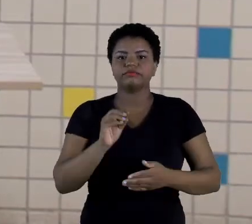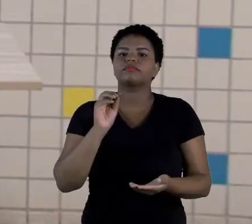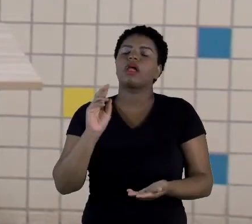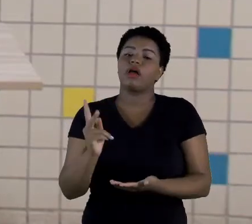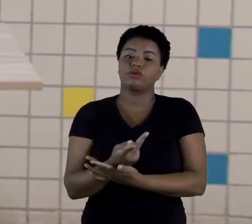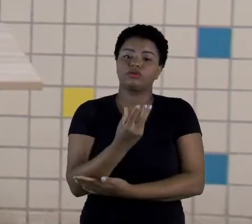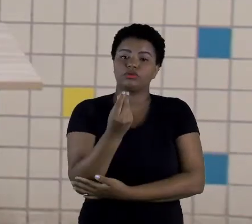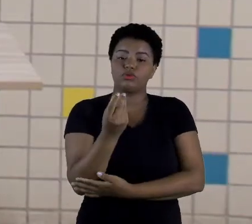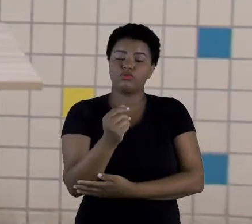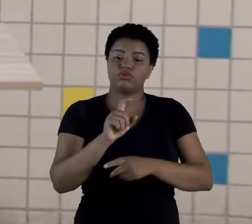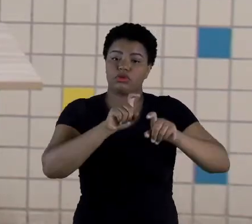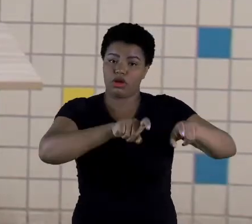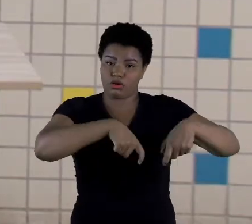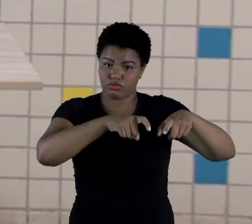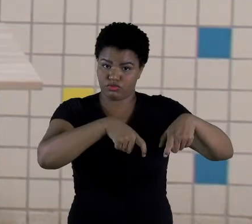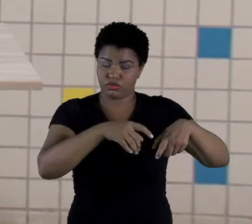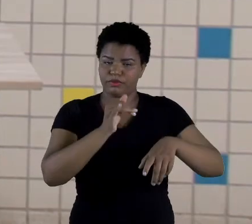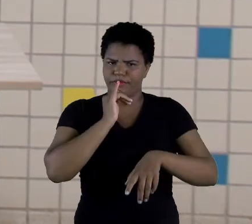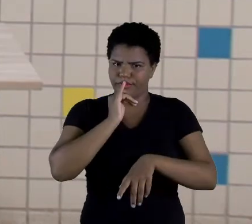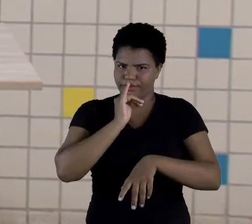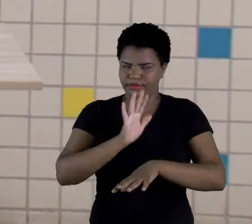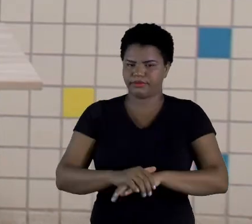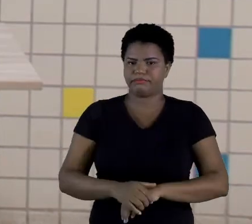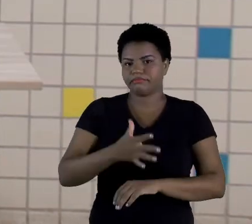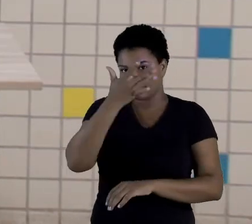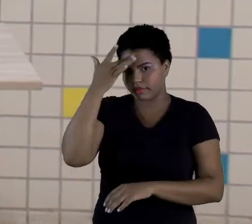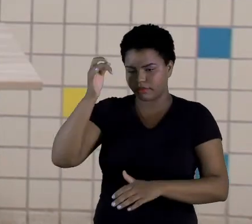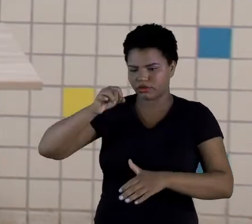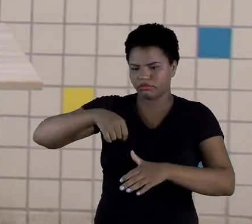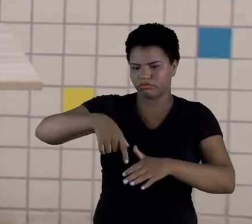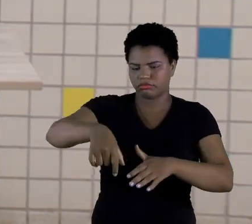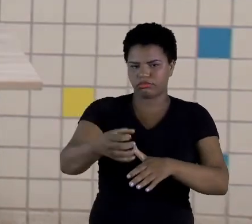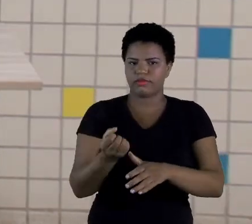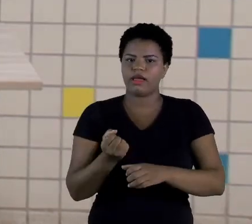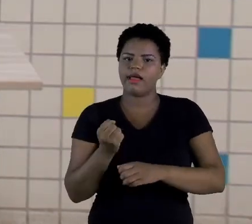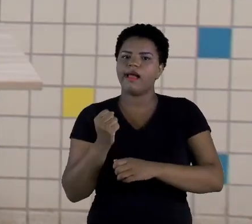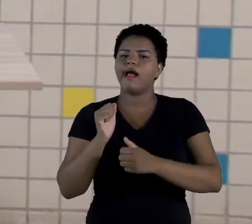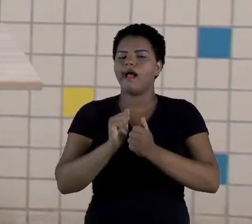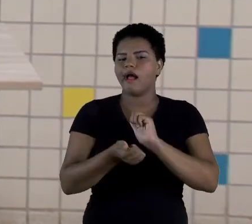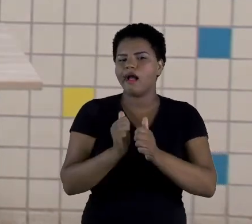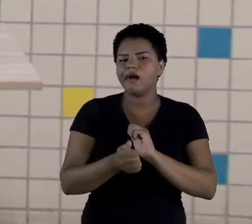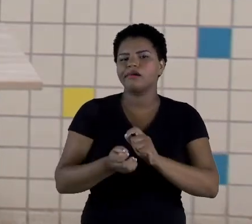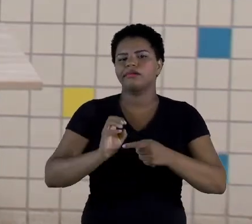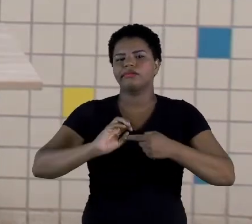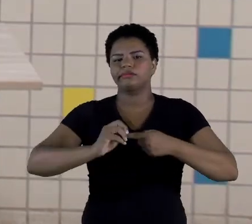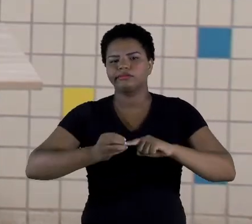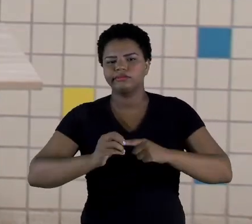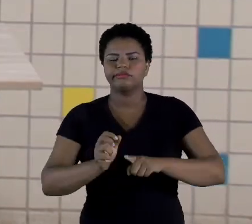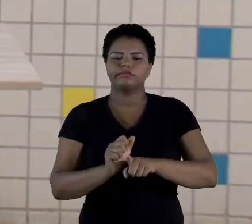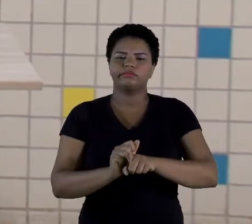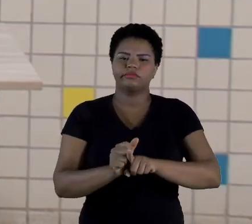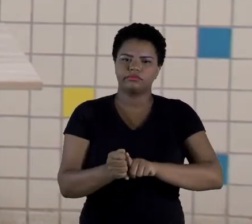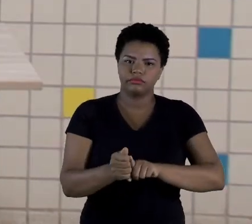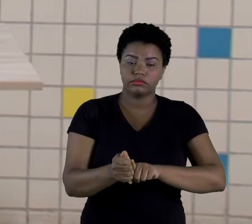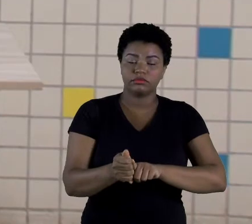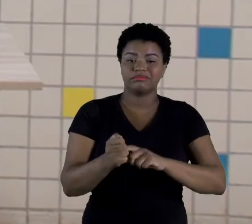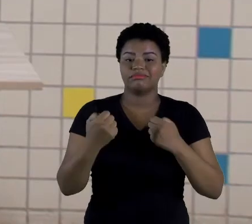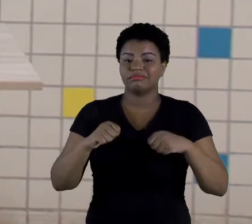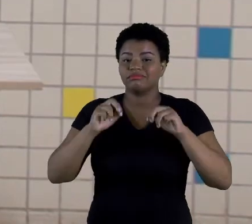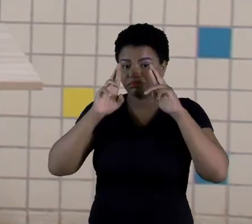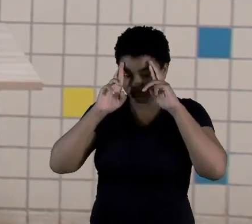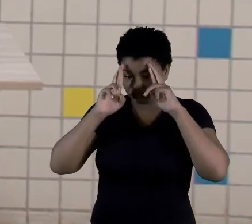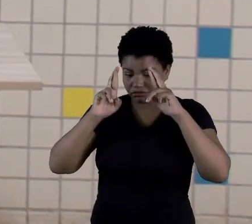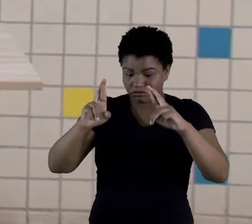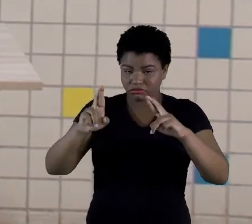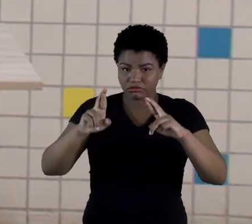vocês. As pessoas que plantam arroz, plantam feijão, plantam milho, eles precisam respeitar o período